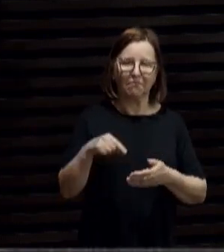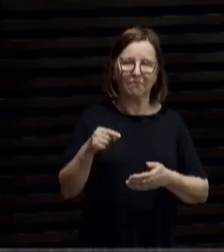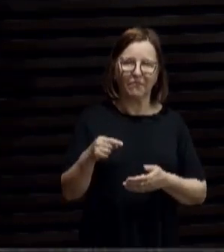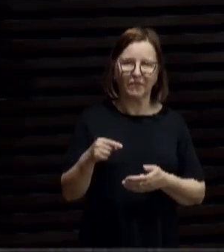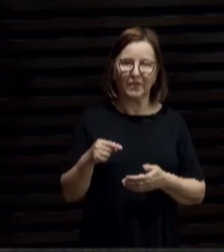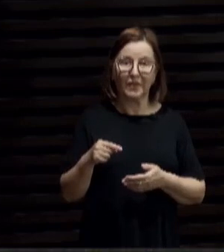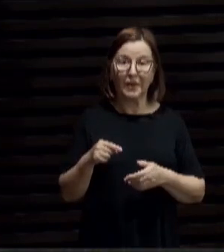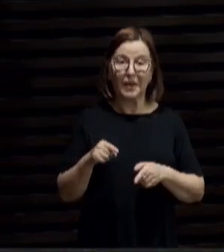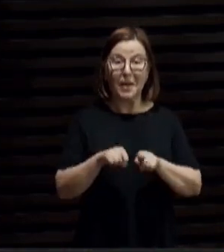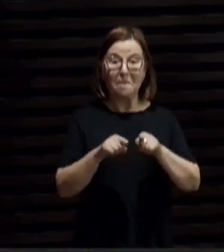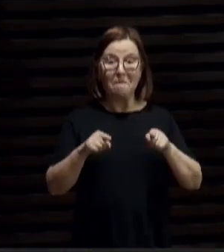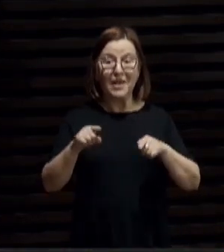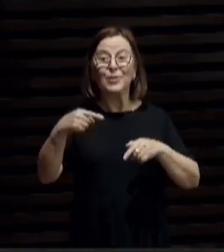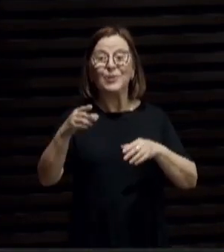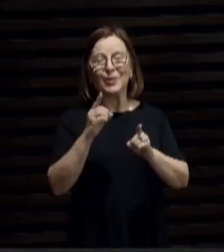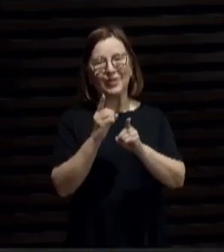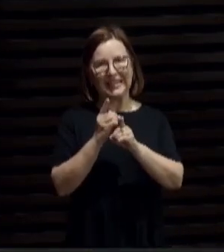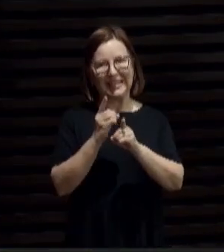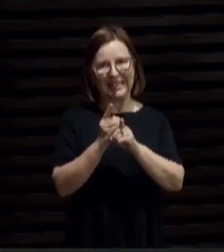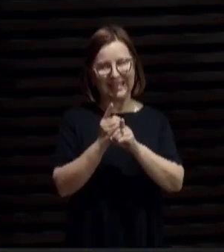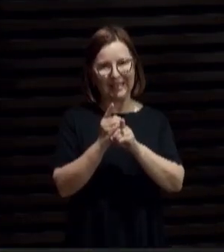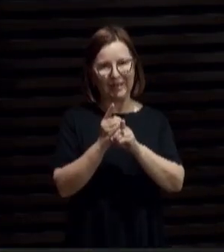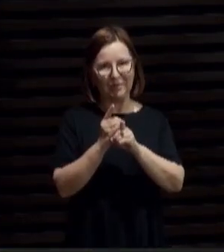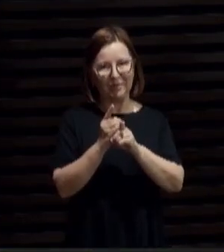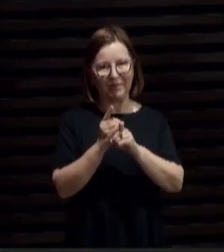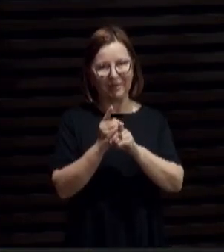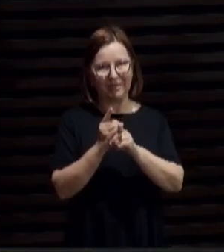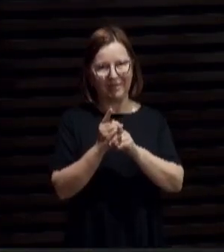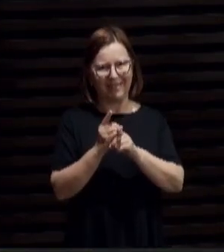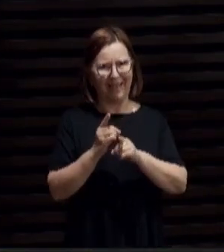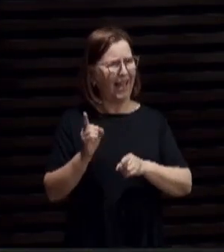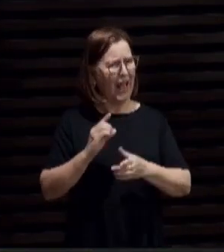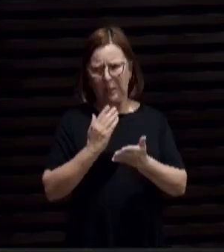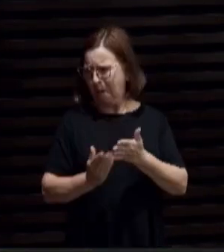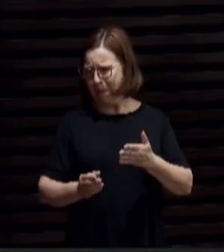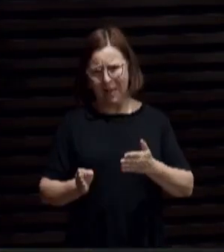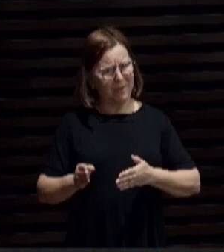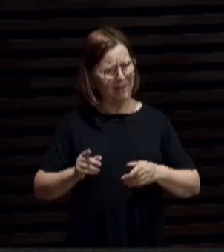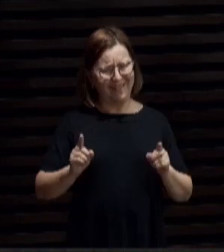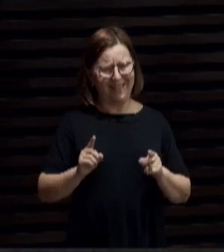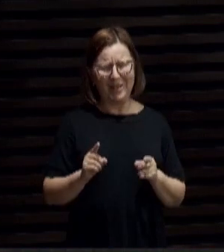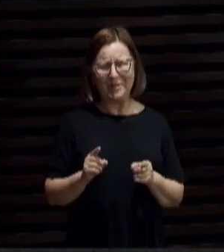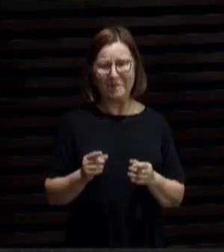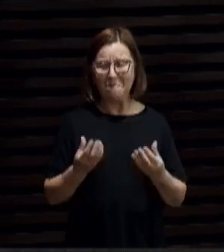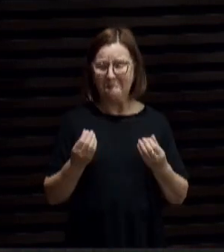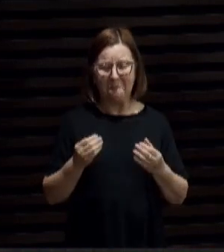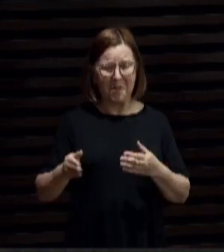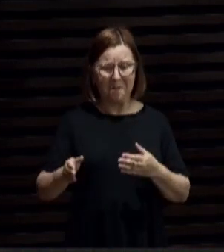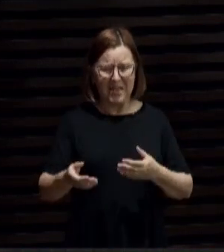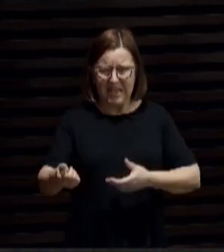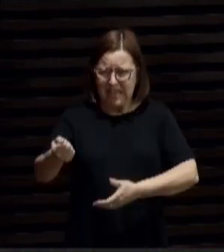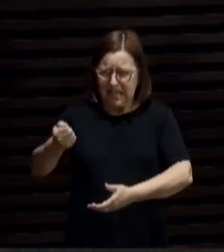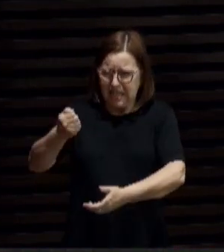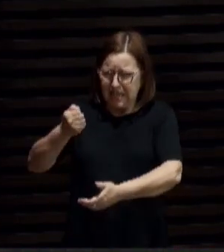os outros discípulos, nós não vamos perder esses peixes não. Nós pegamos um bocado de peixe, vamos